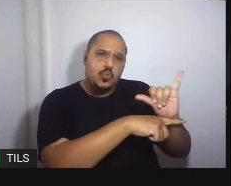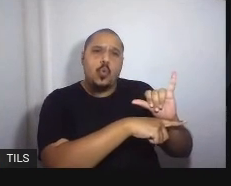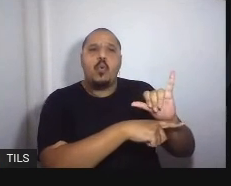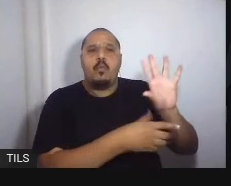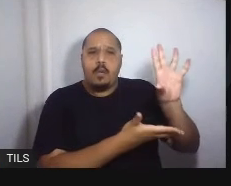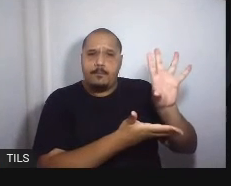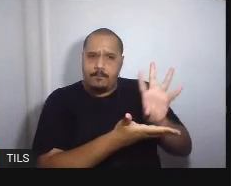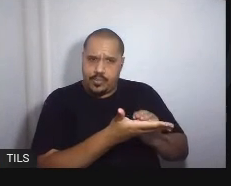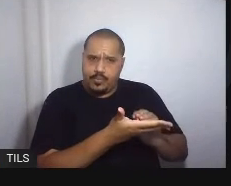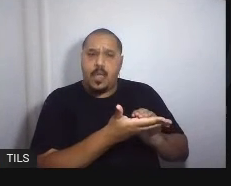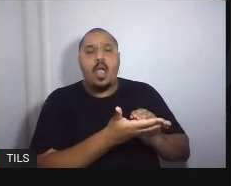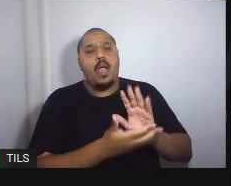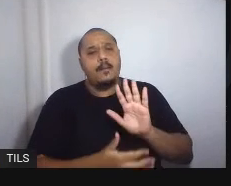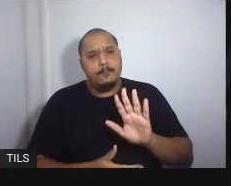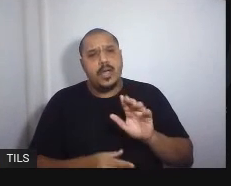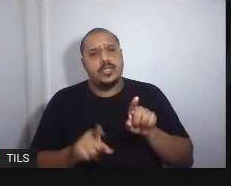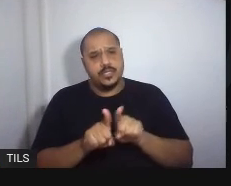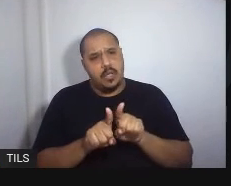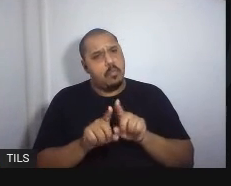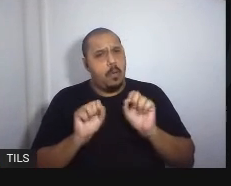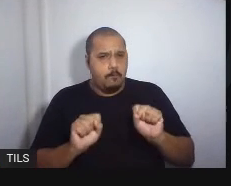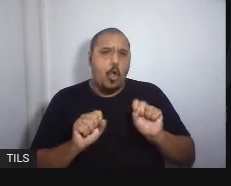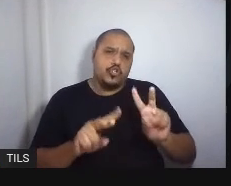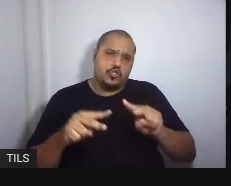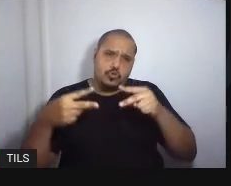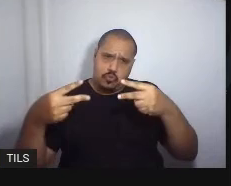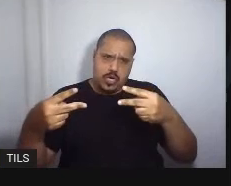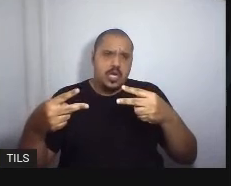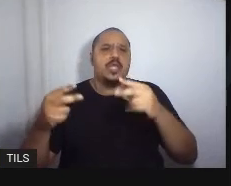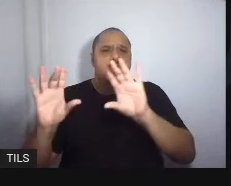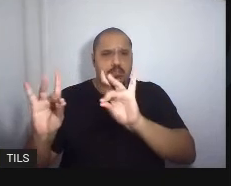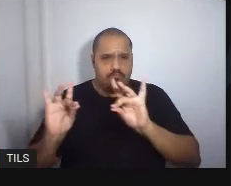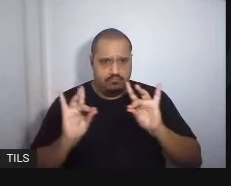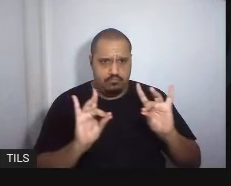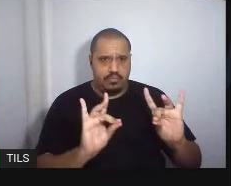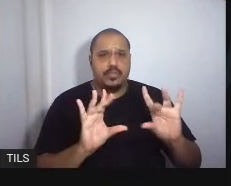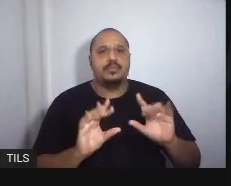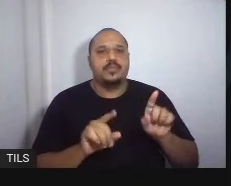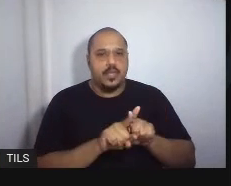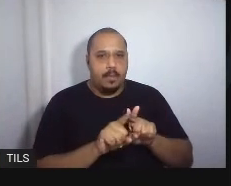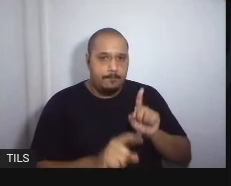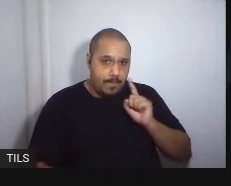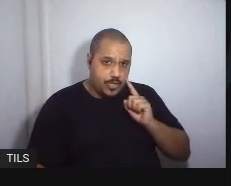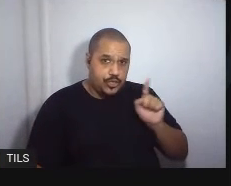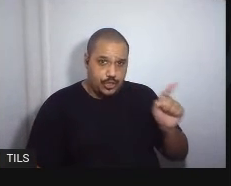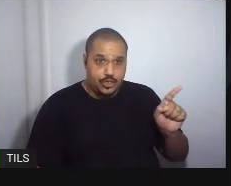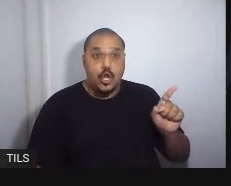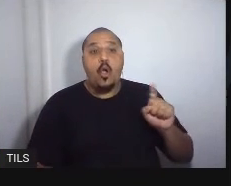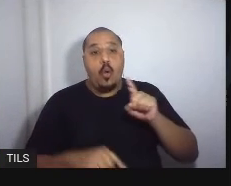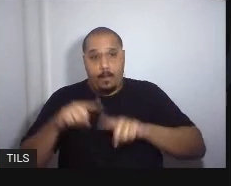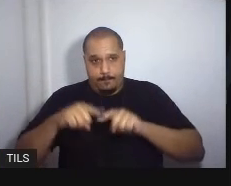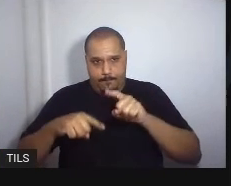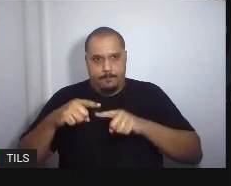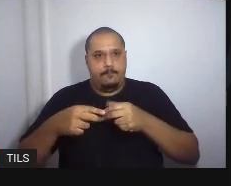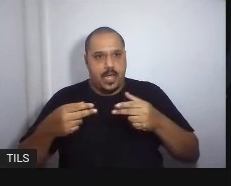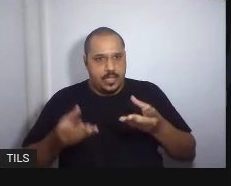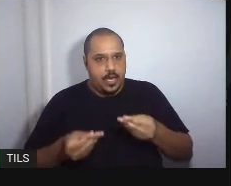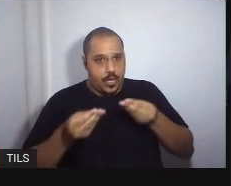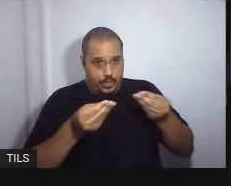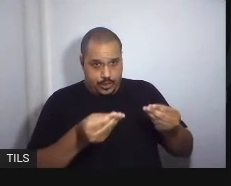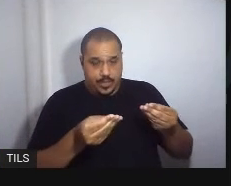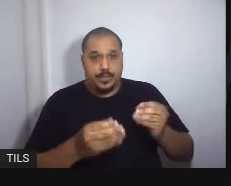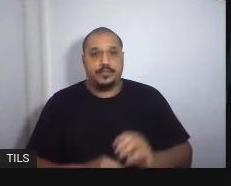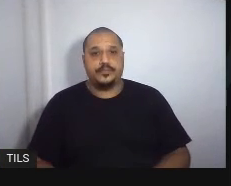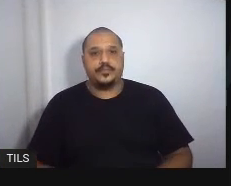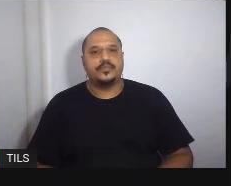o link que foi disponibilizado pelos alunos aqui na seção de entrega de materiais. E aí depois esses itens